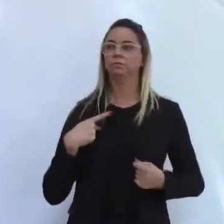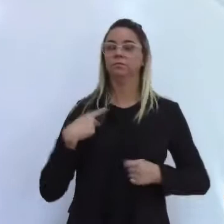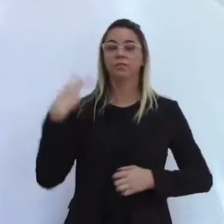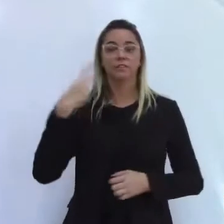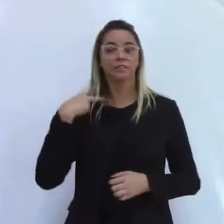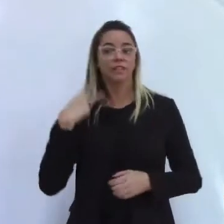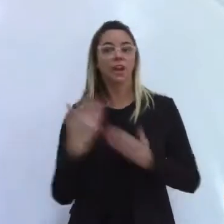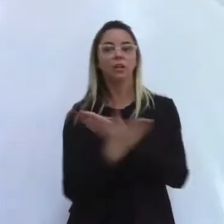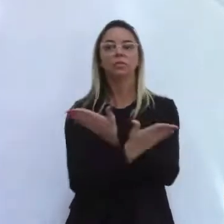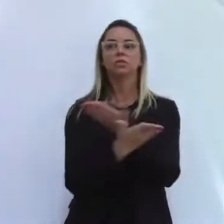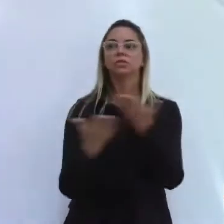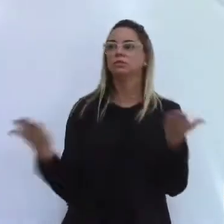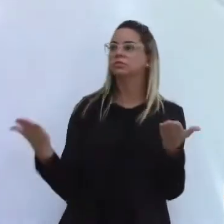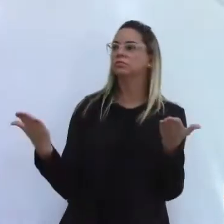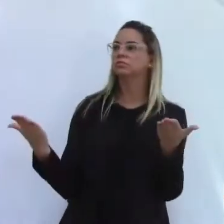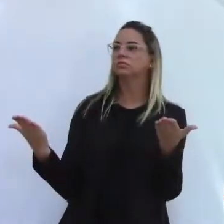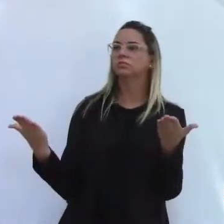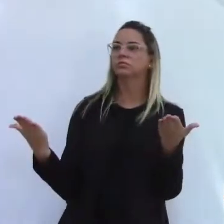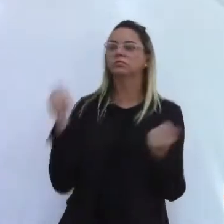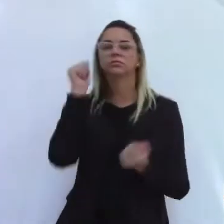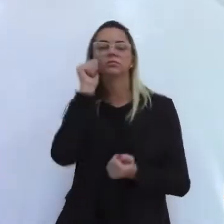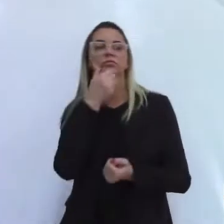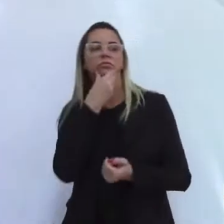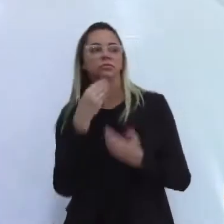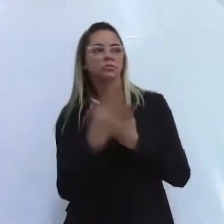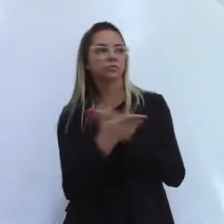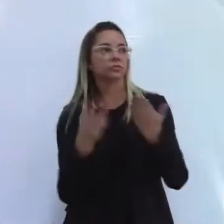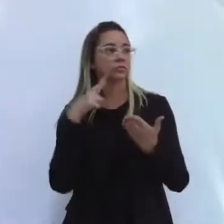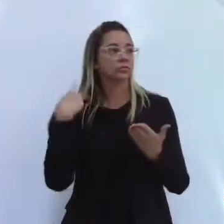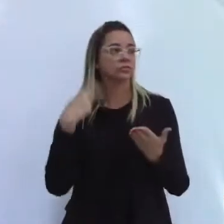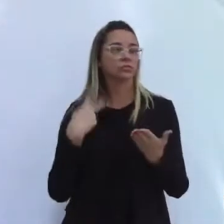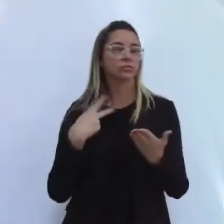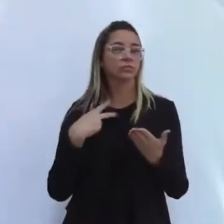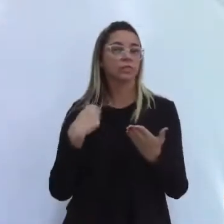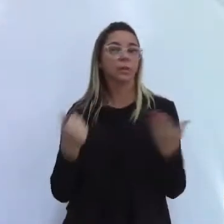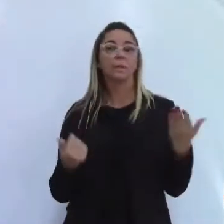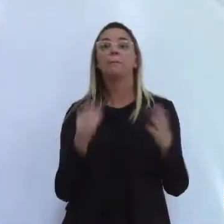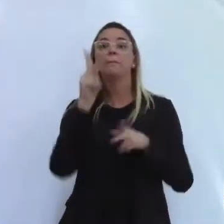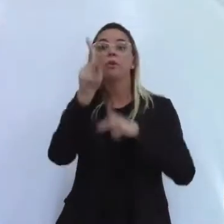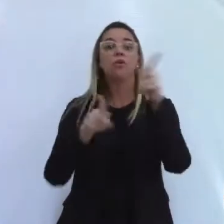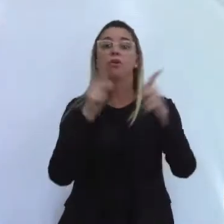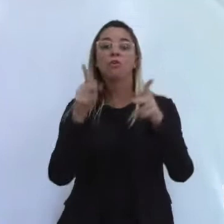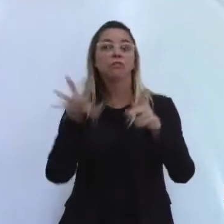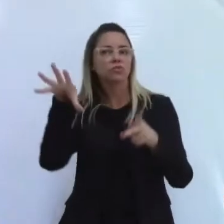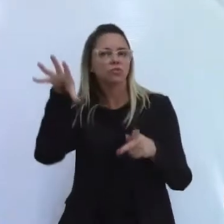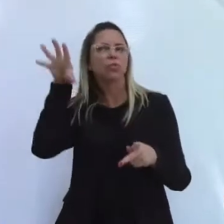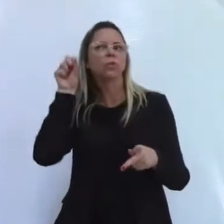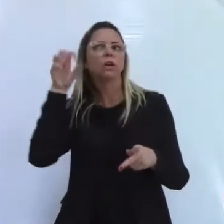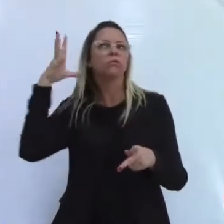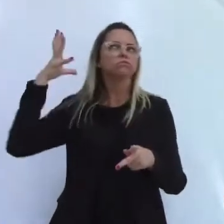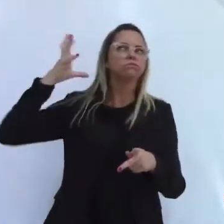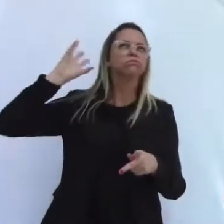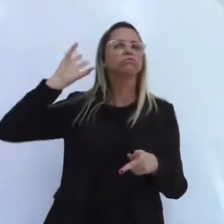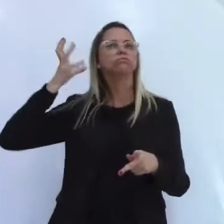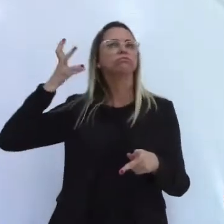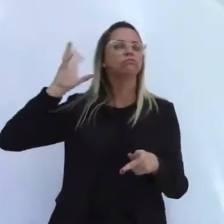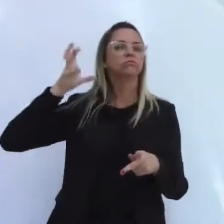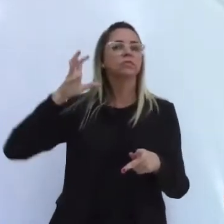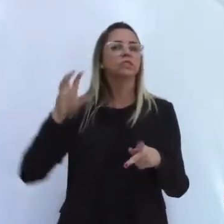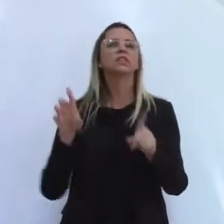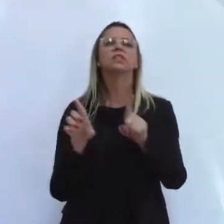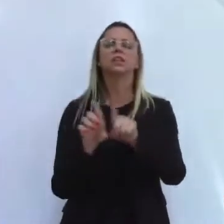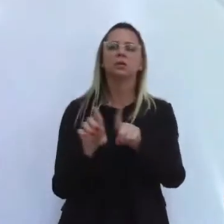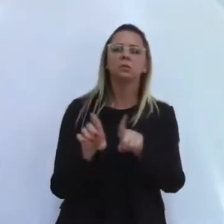vereadores, vereadora, pessoal que nos escuta através da São Bento FM, Espírito Santo